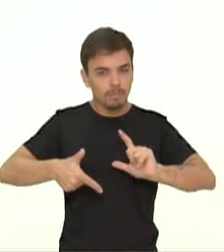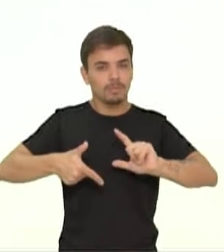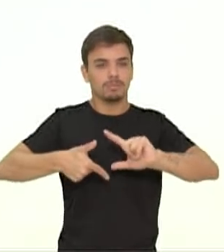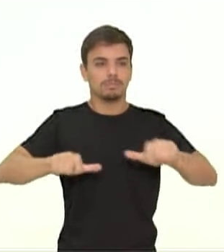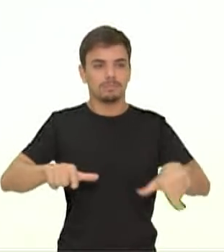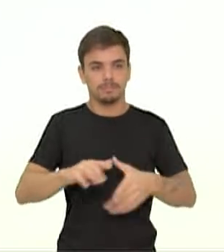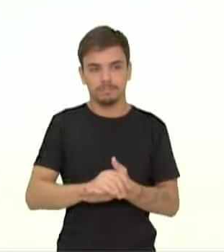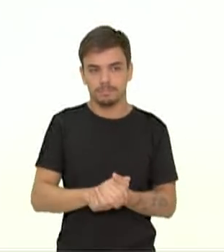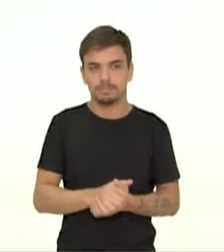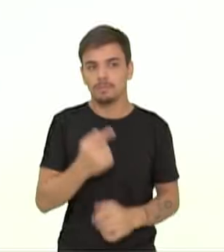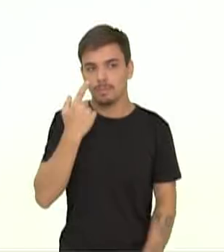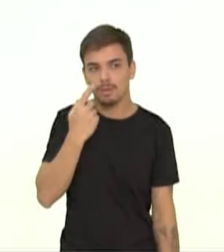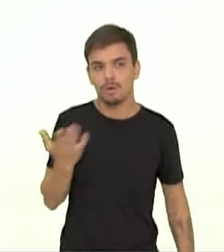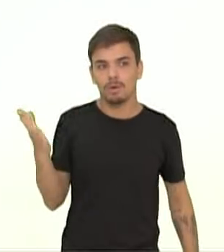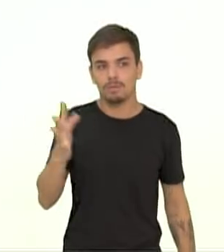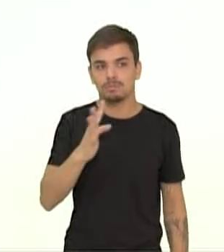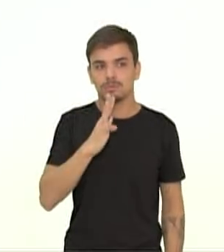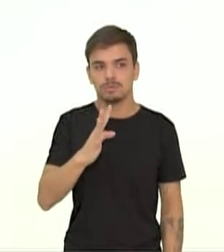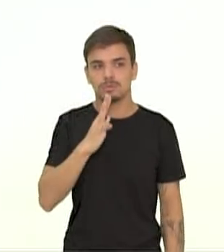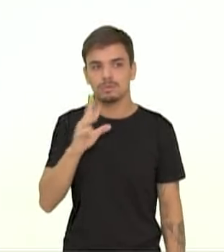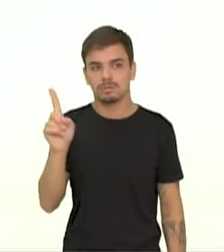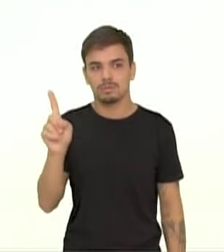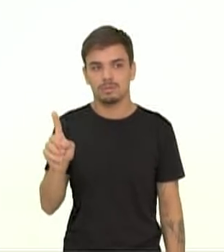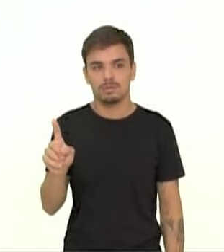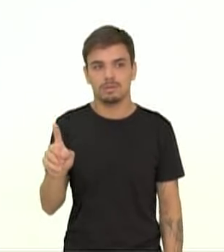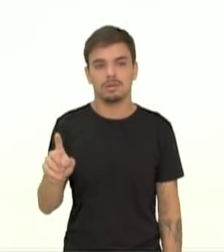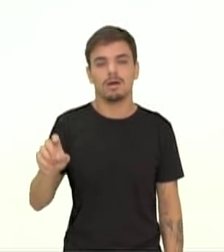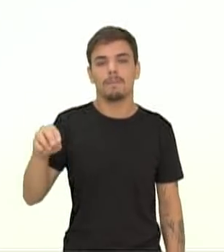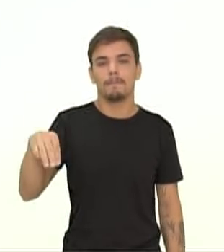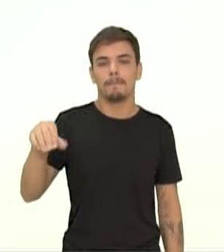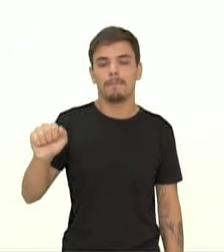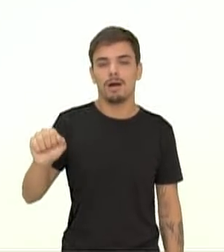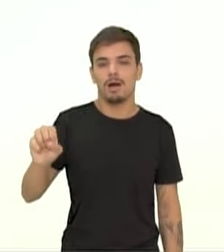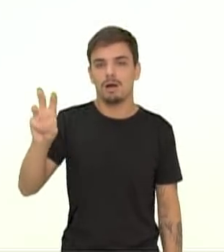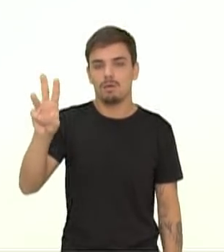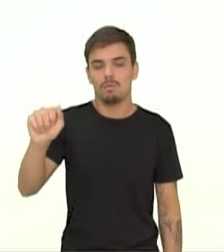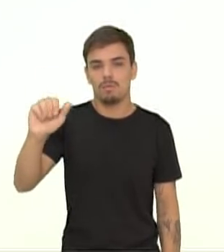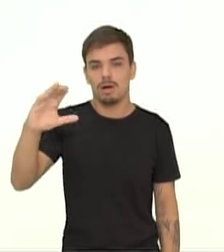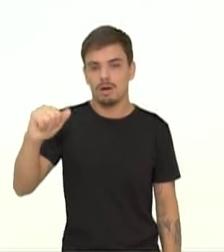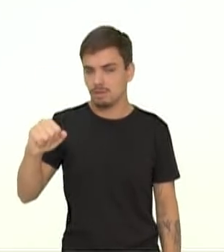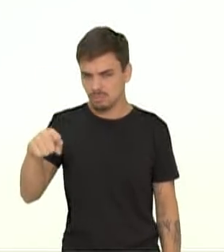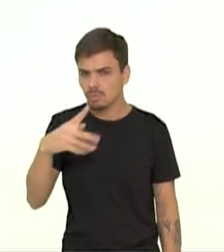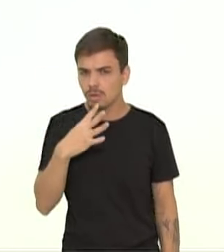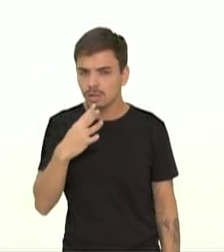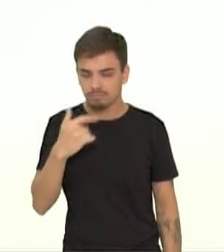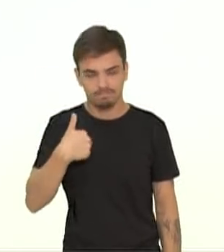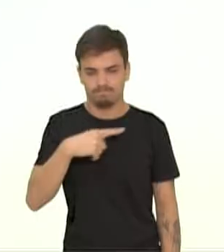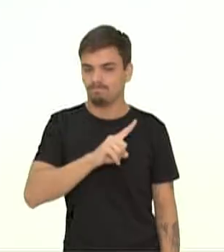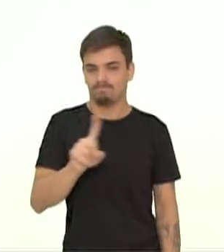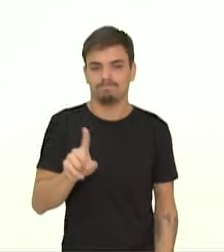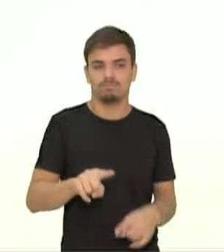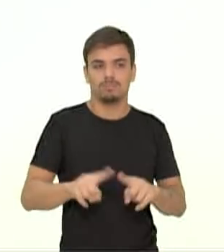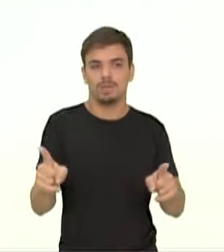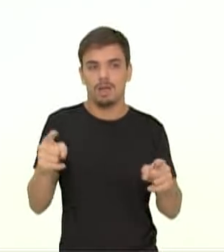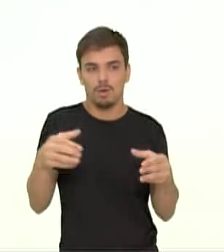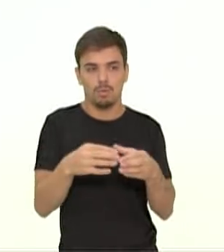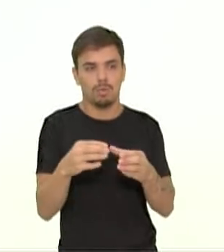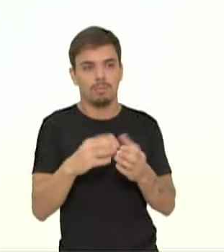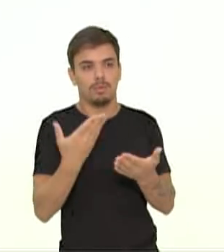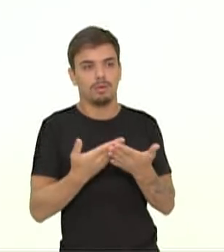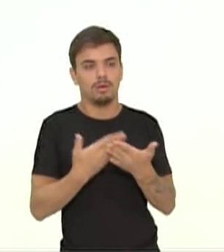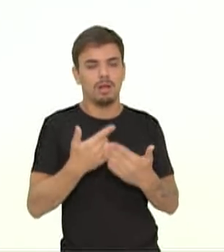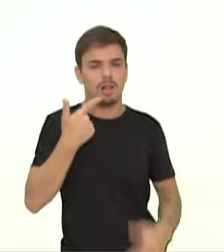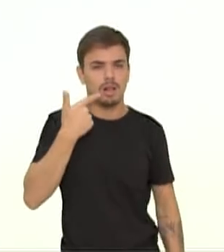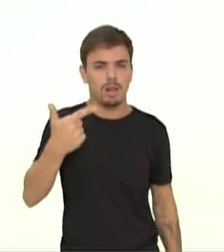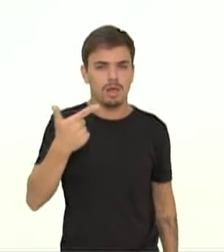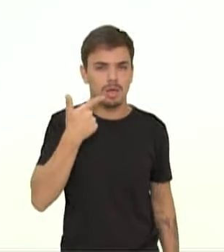lá. Será que você conhece esse grupo chamado Mauaca? Eu não conhecia. Olha, ele é um grupo que estuda